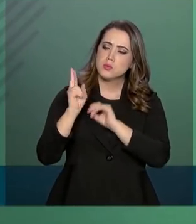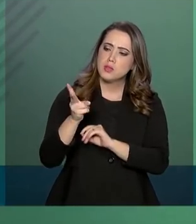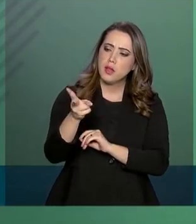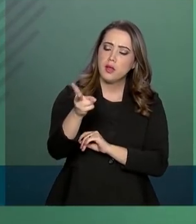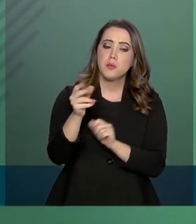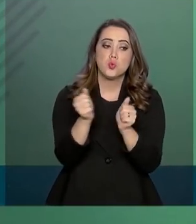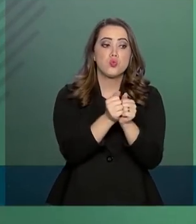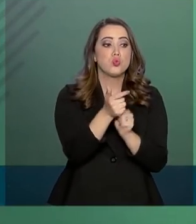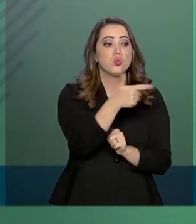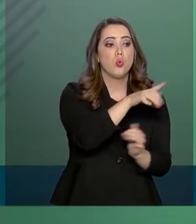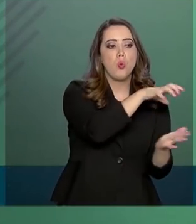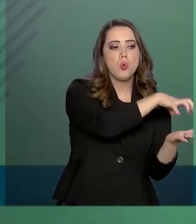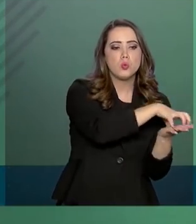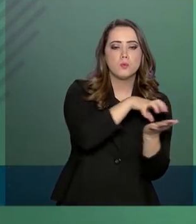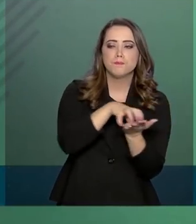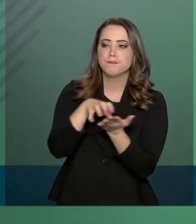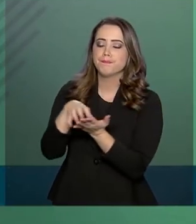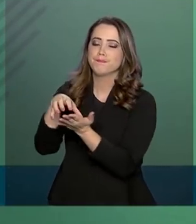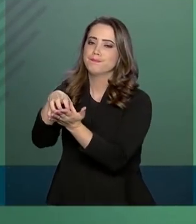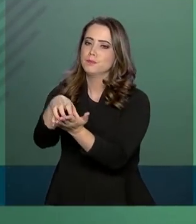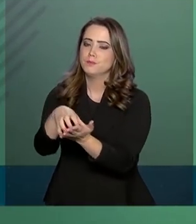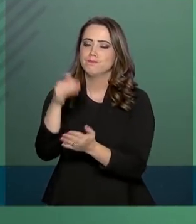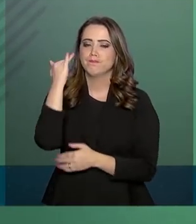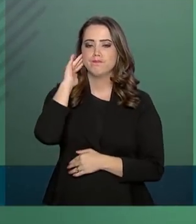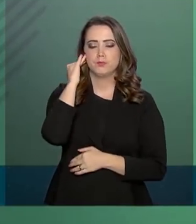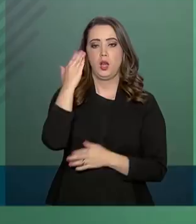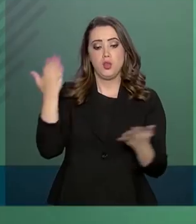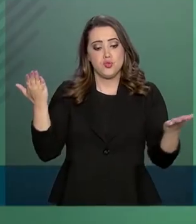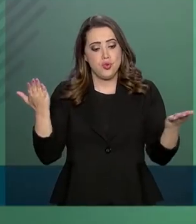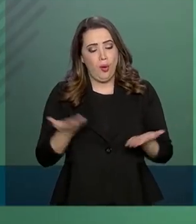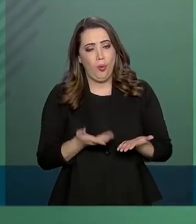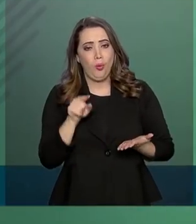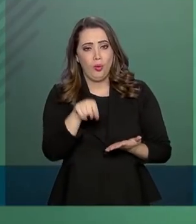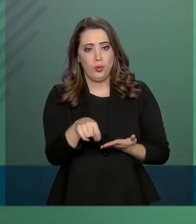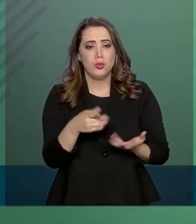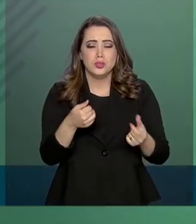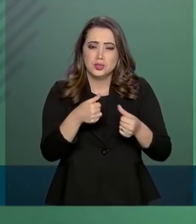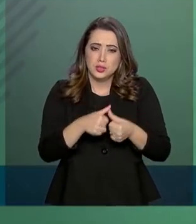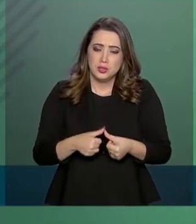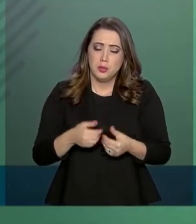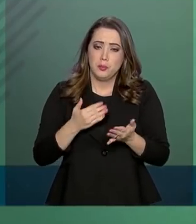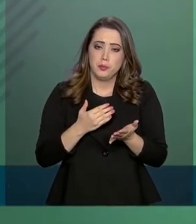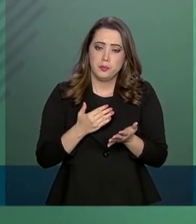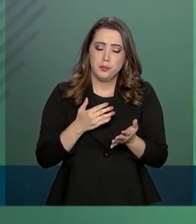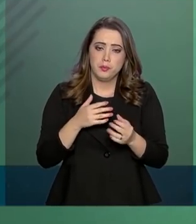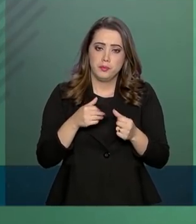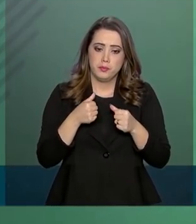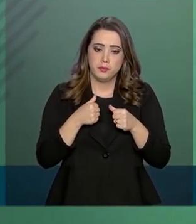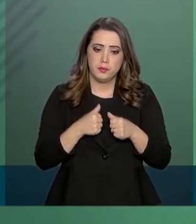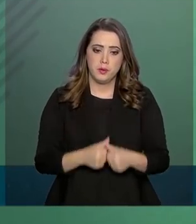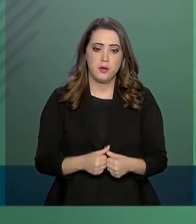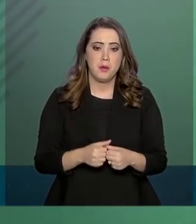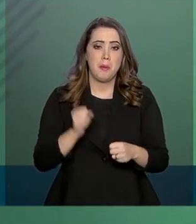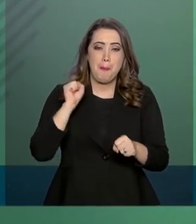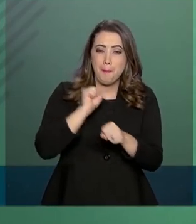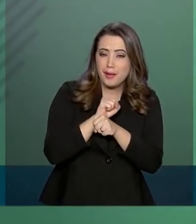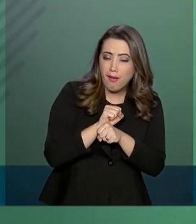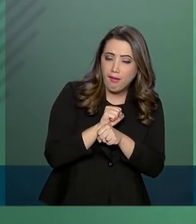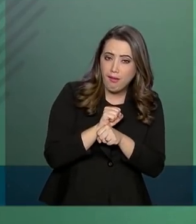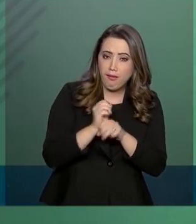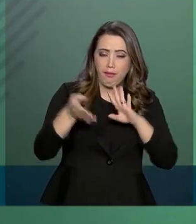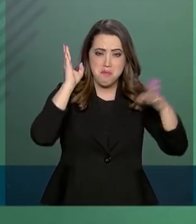do governo entende que no momento as condições para o estabelecimento desta parada